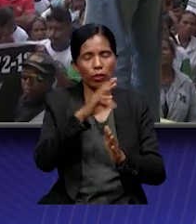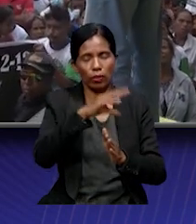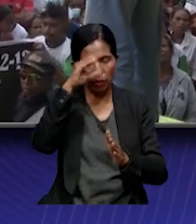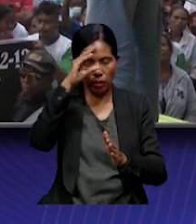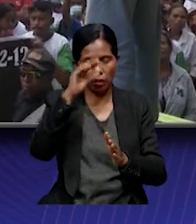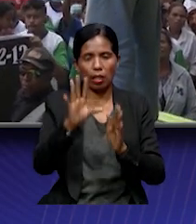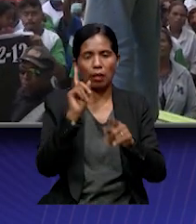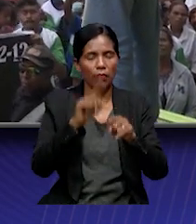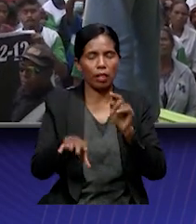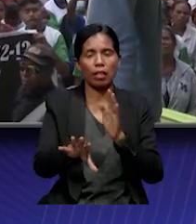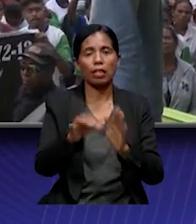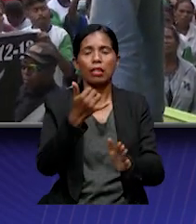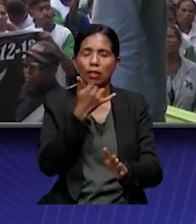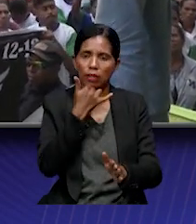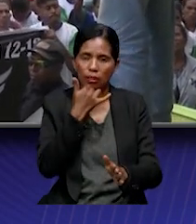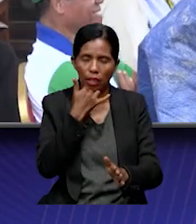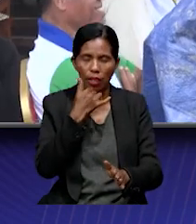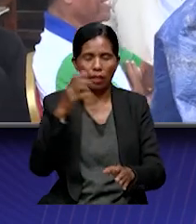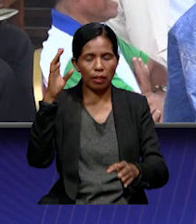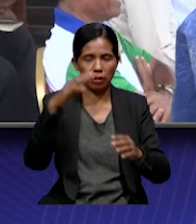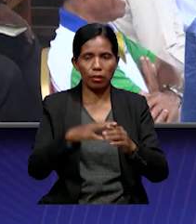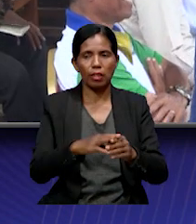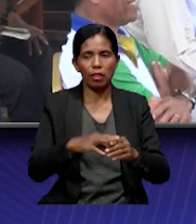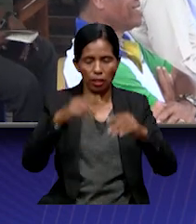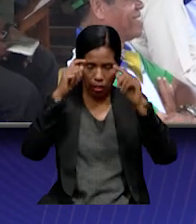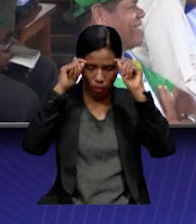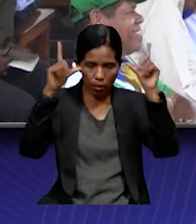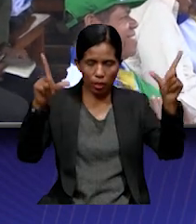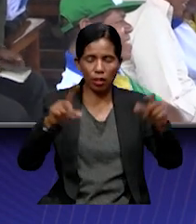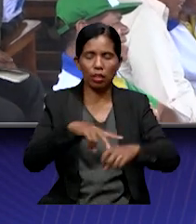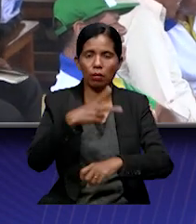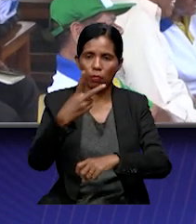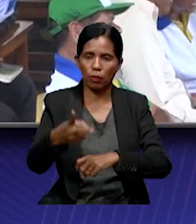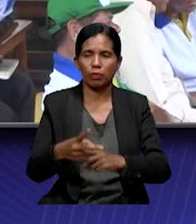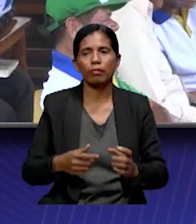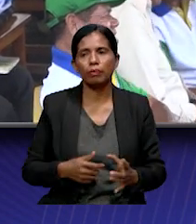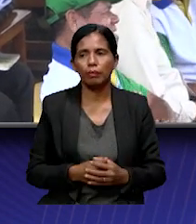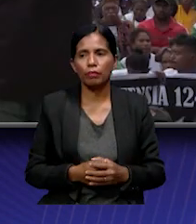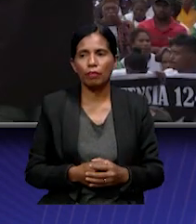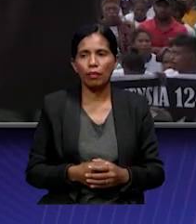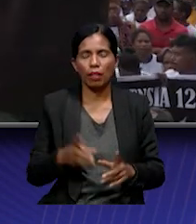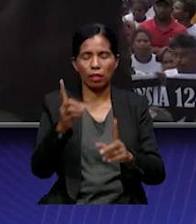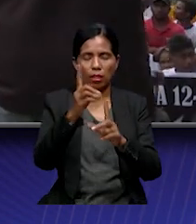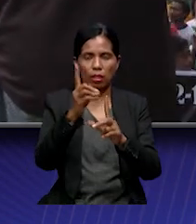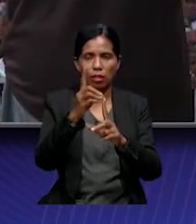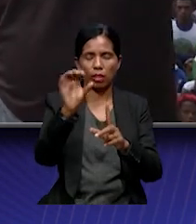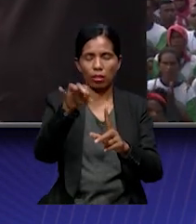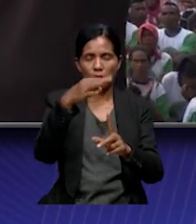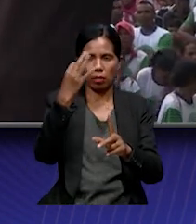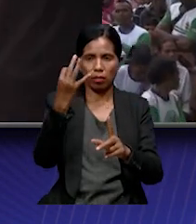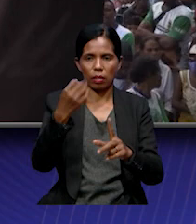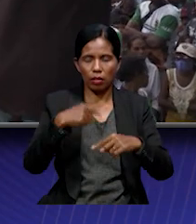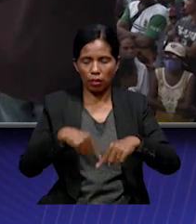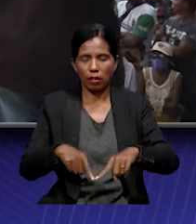presidente república, tamba se heli sala Timor Leste se monu barai kuak. 19 de março, ito tamba ba